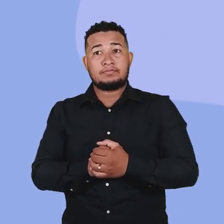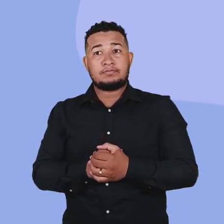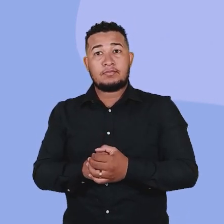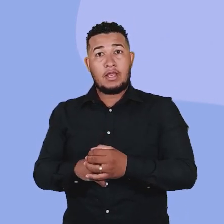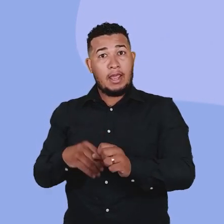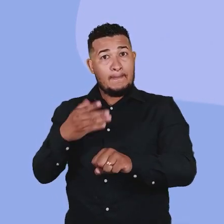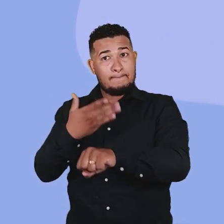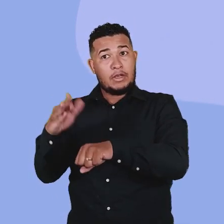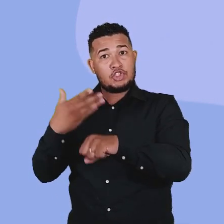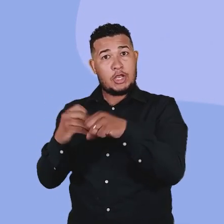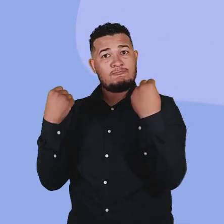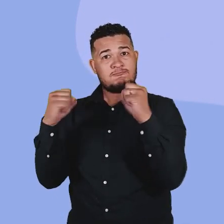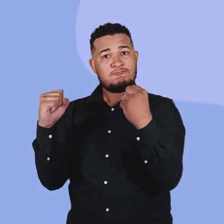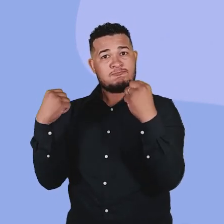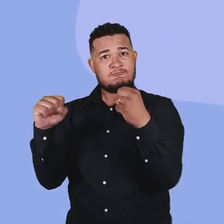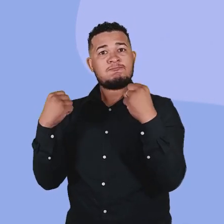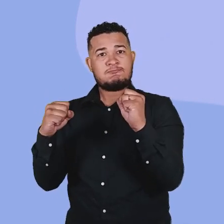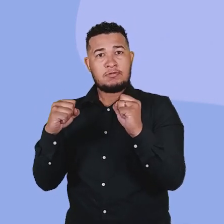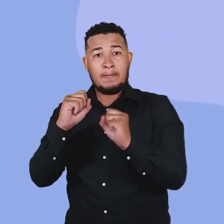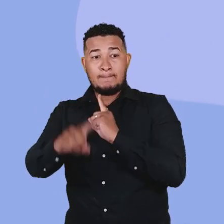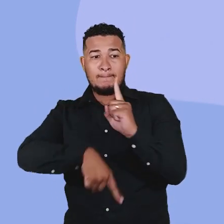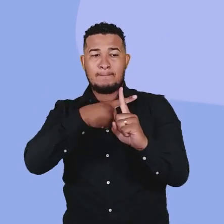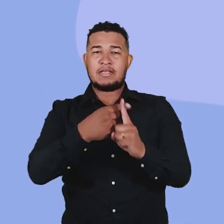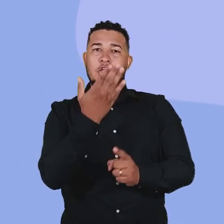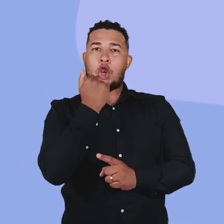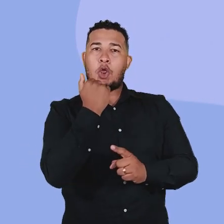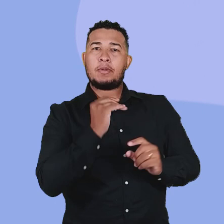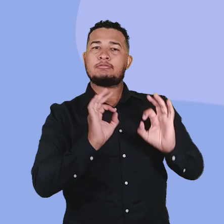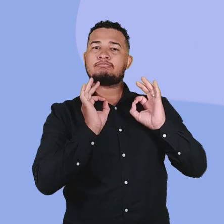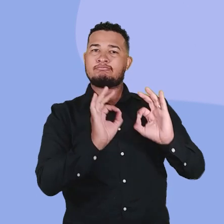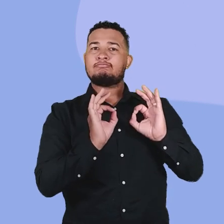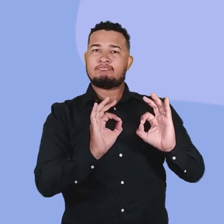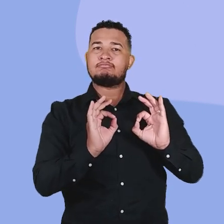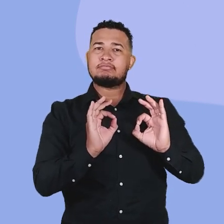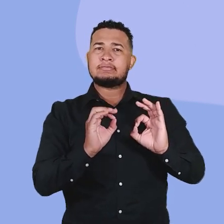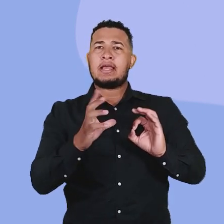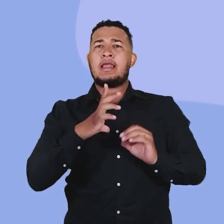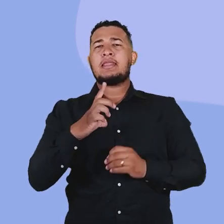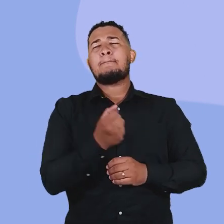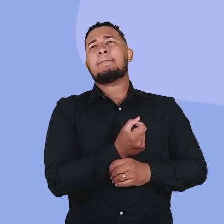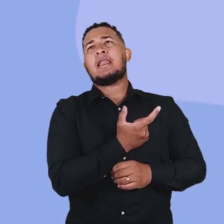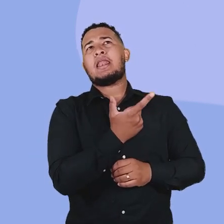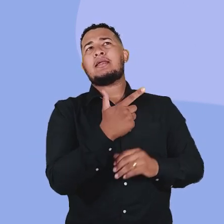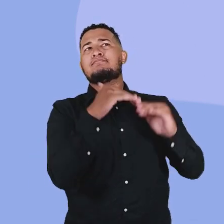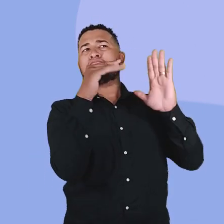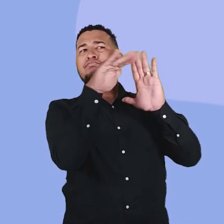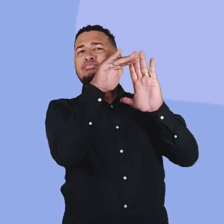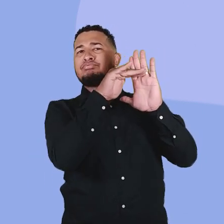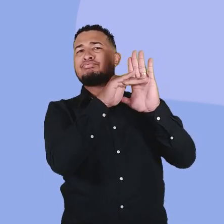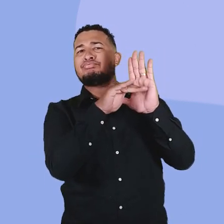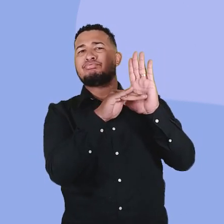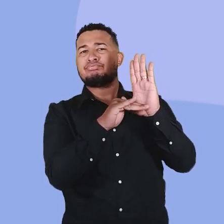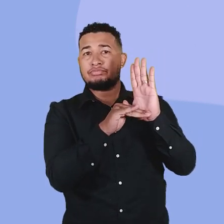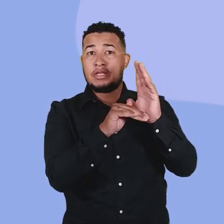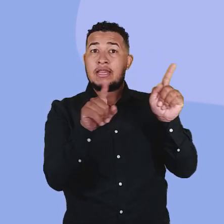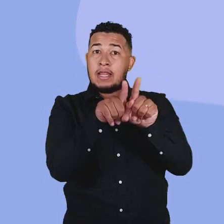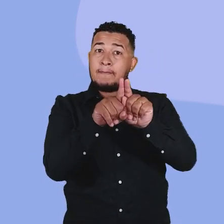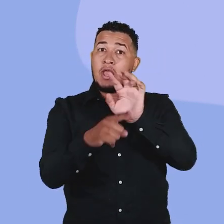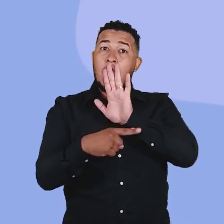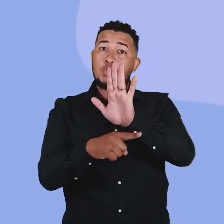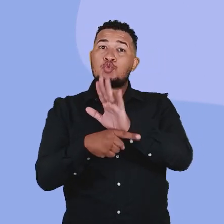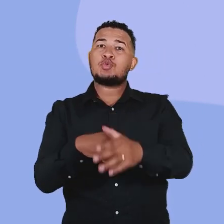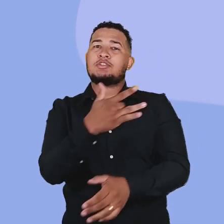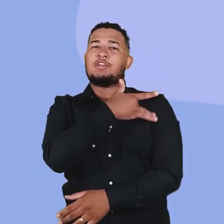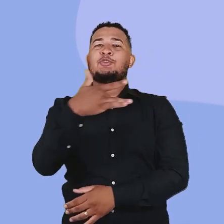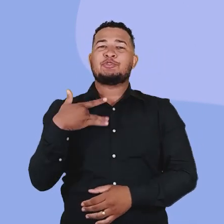prática da atividade física e uma alimentação adequada favorece vários desses elementos e ainda